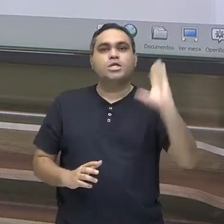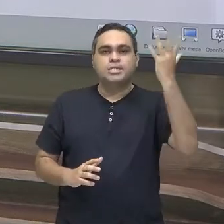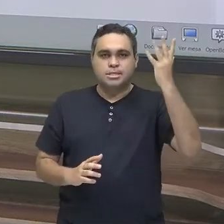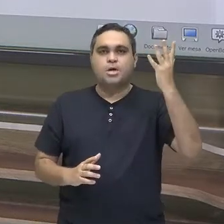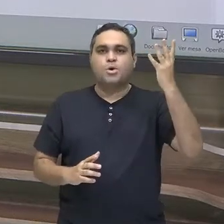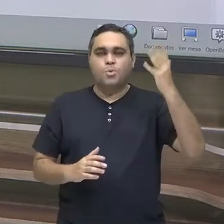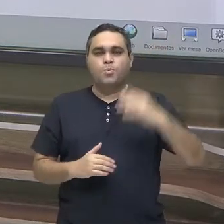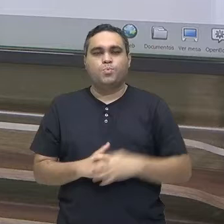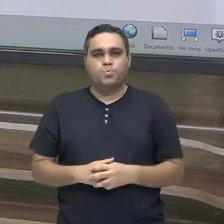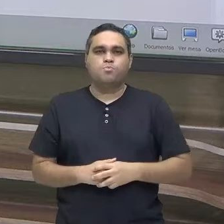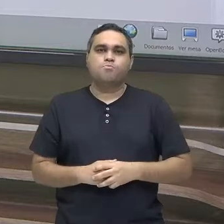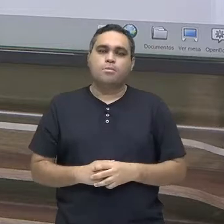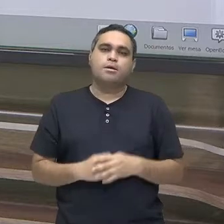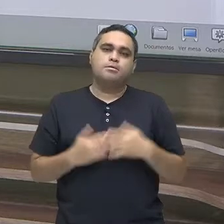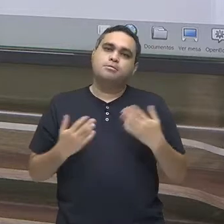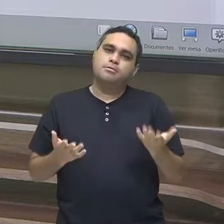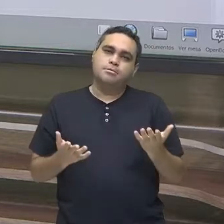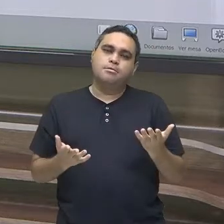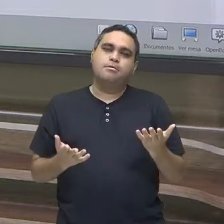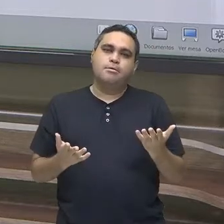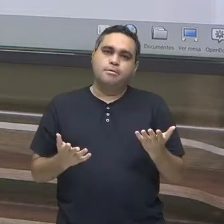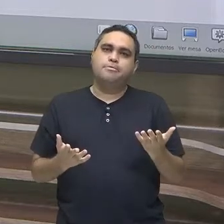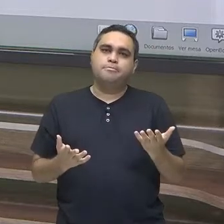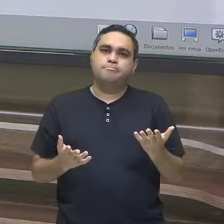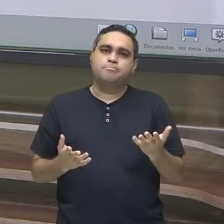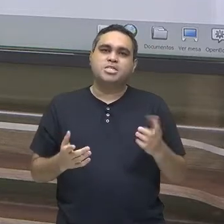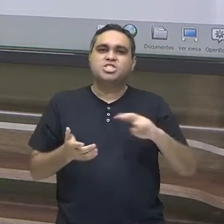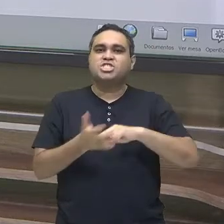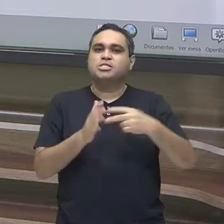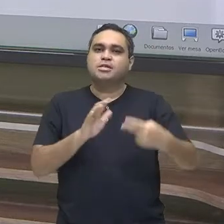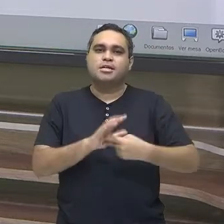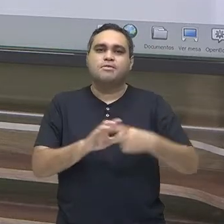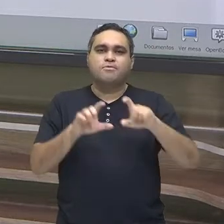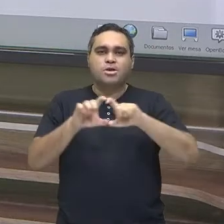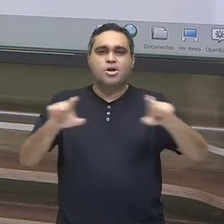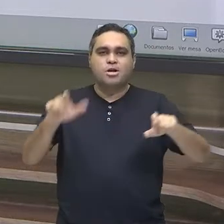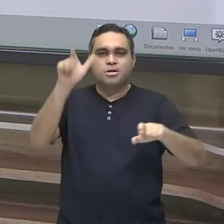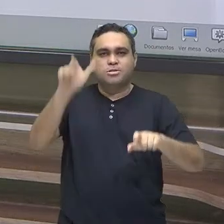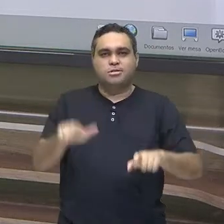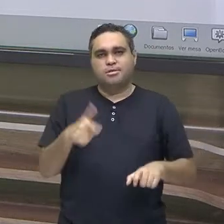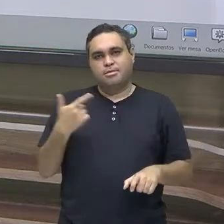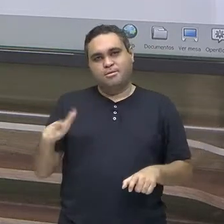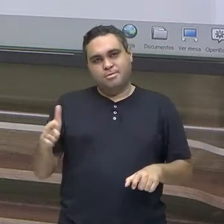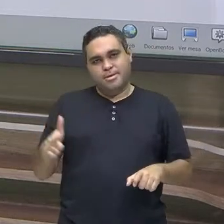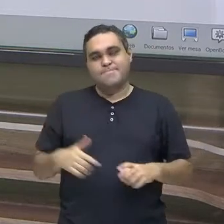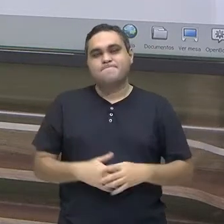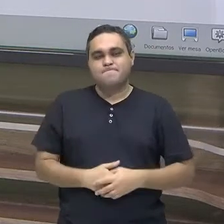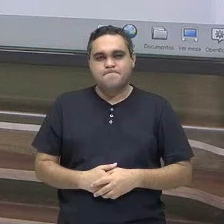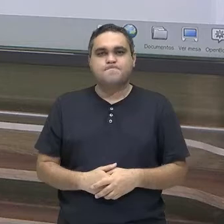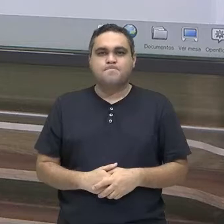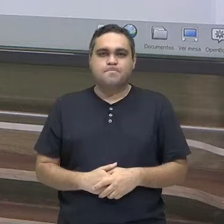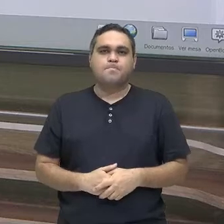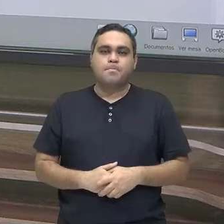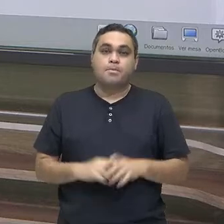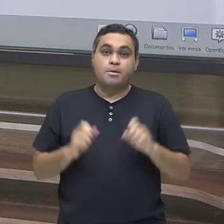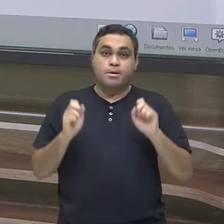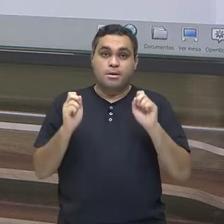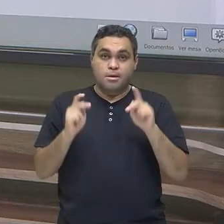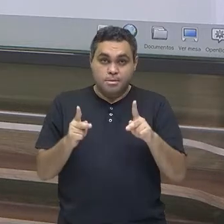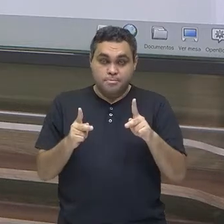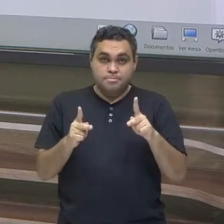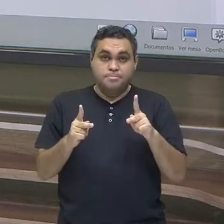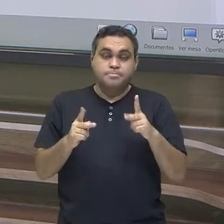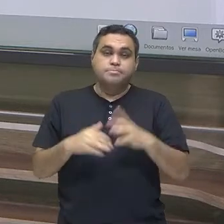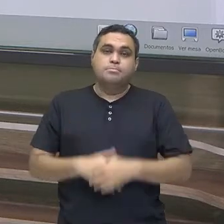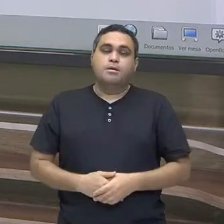Então, não vai, né, de acontecer, de existir. Então, não tem sujeito. Ok? Muito